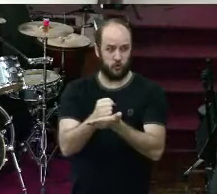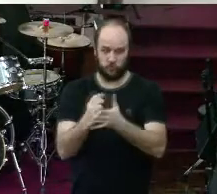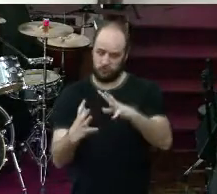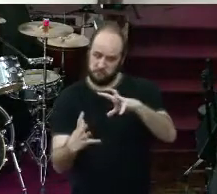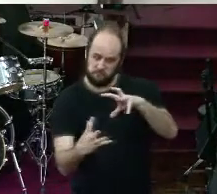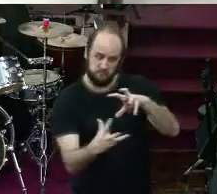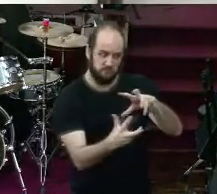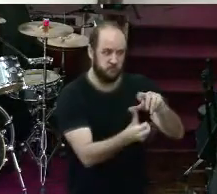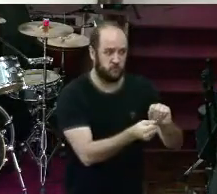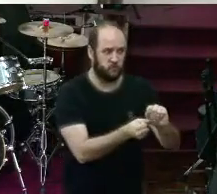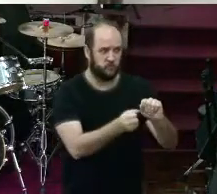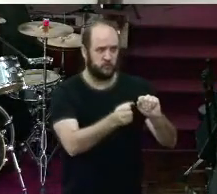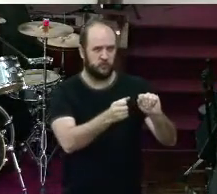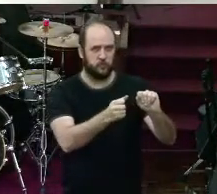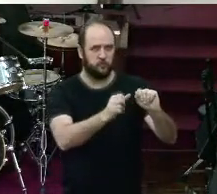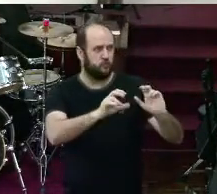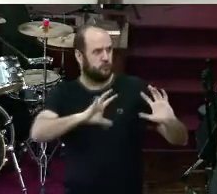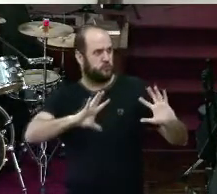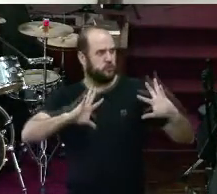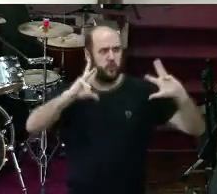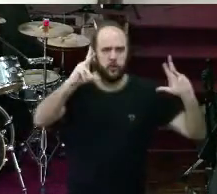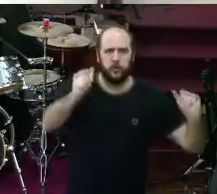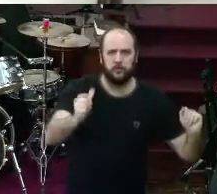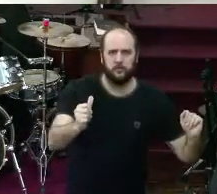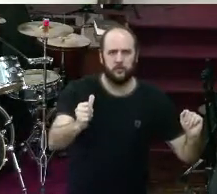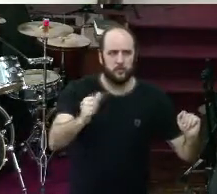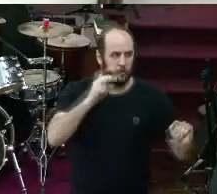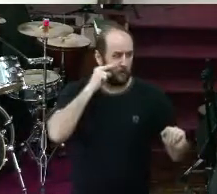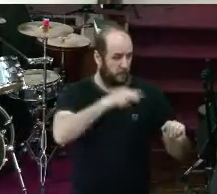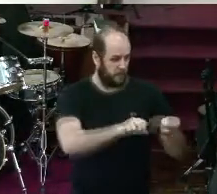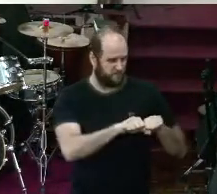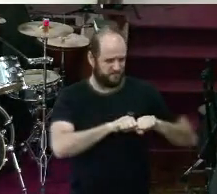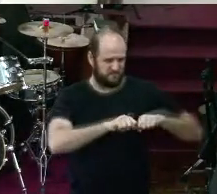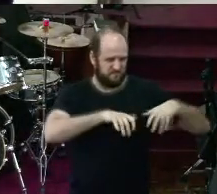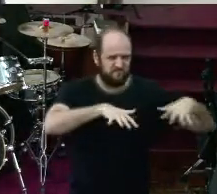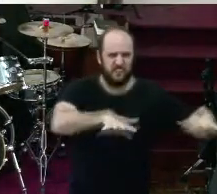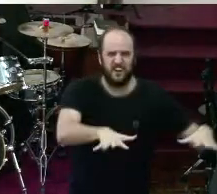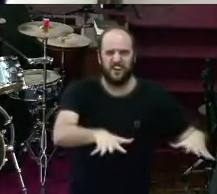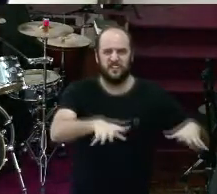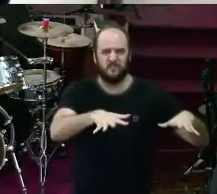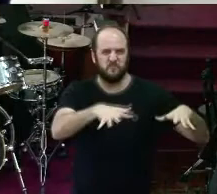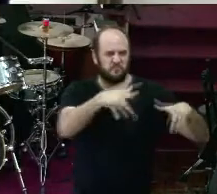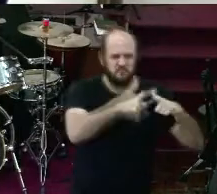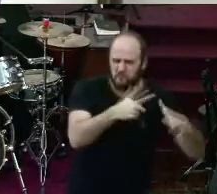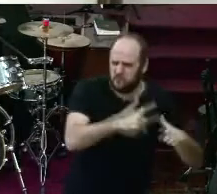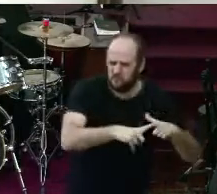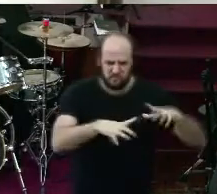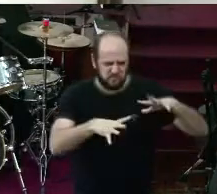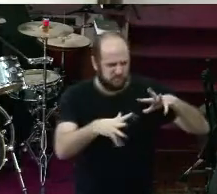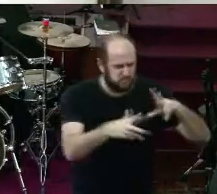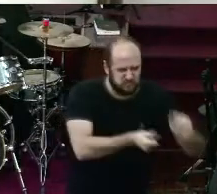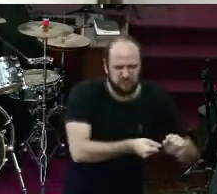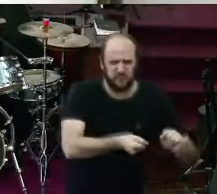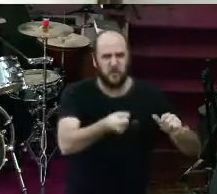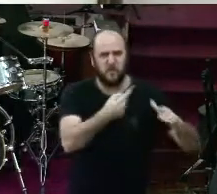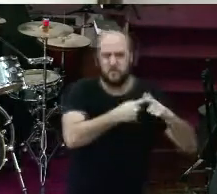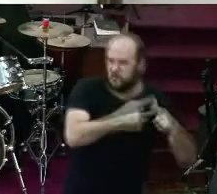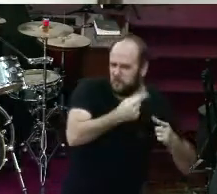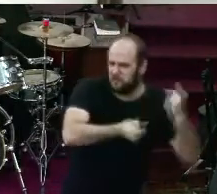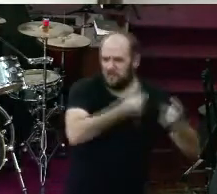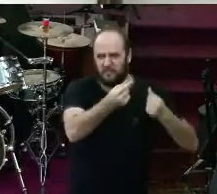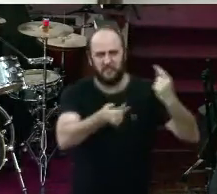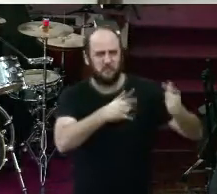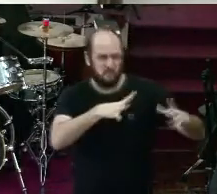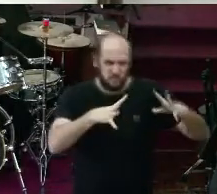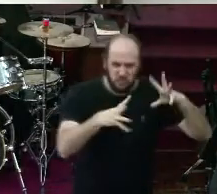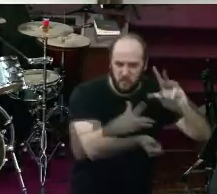terra e o universo diante dessa pandemia que assola a terra, diante dessa crise que se abateu